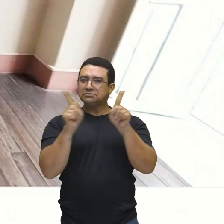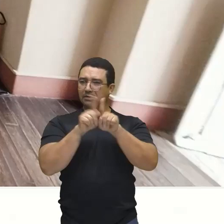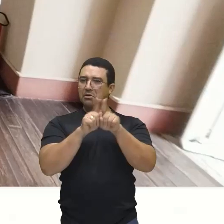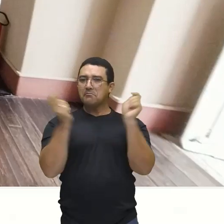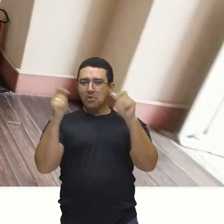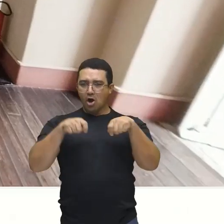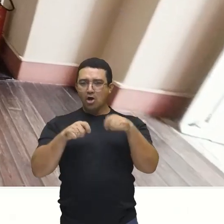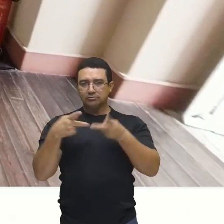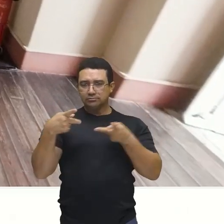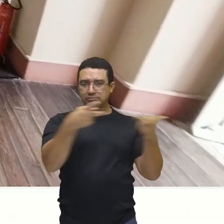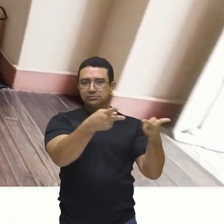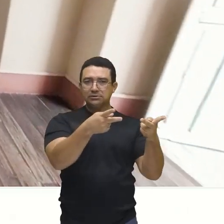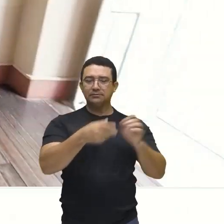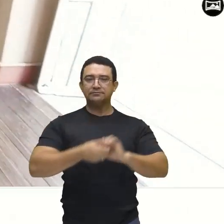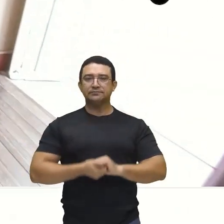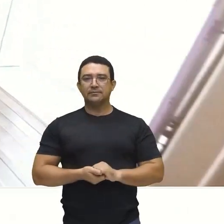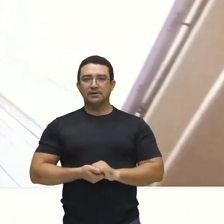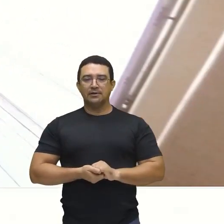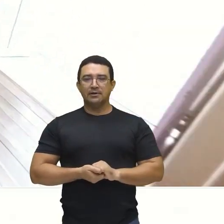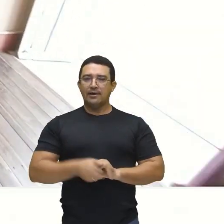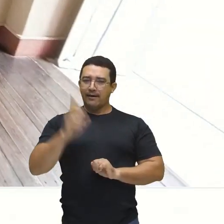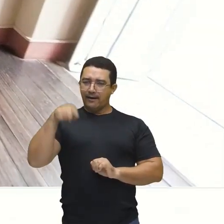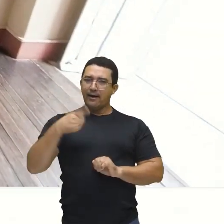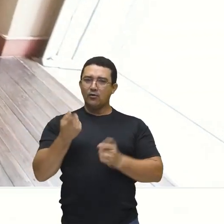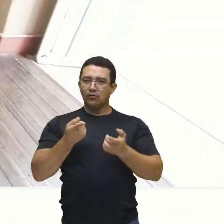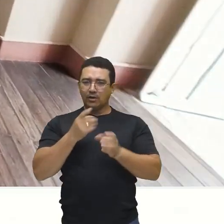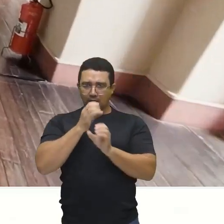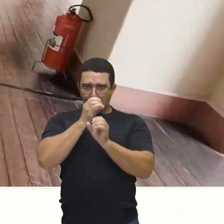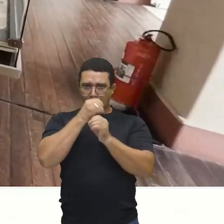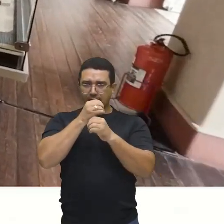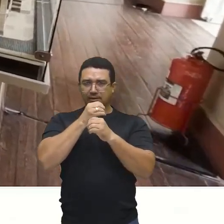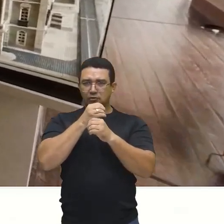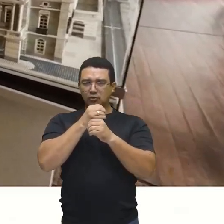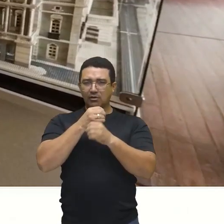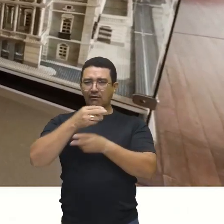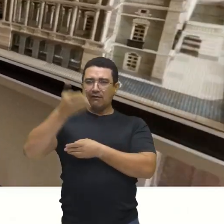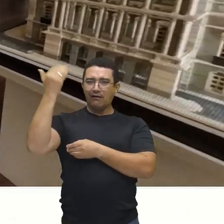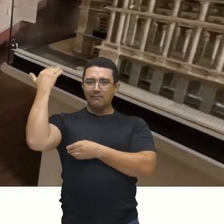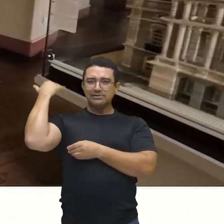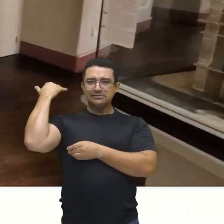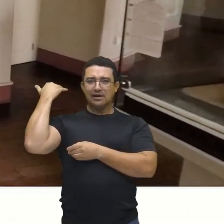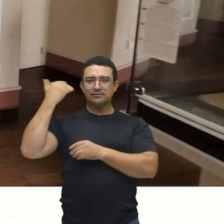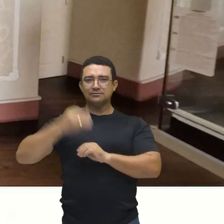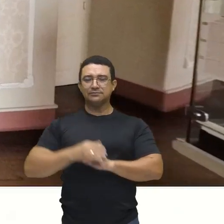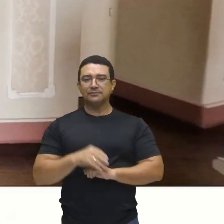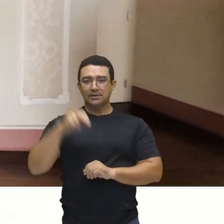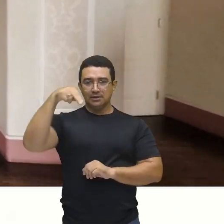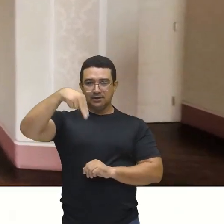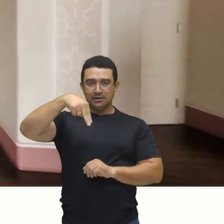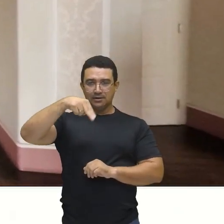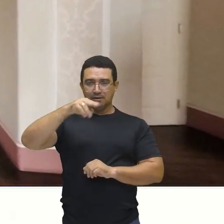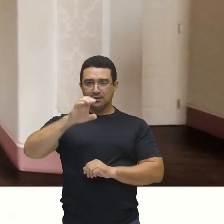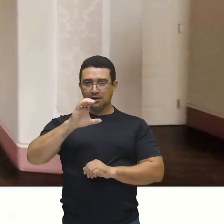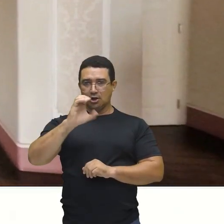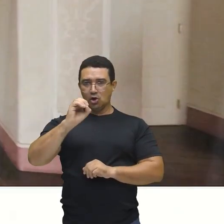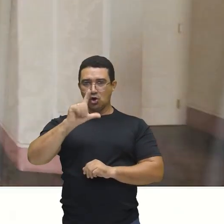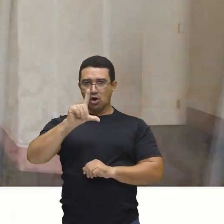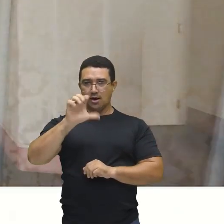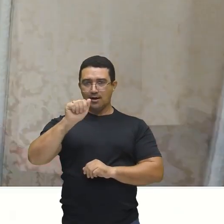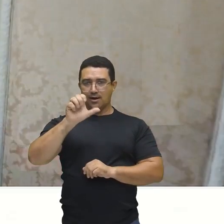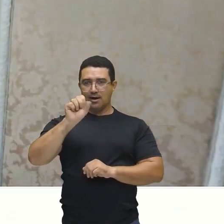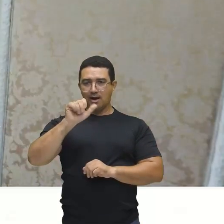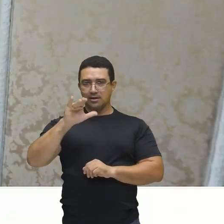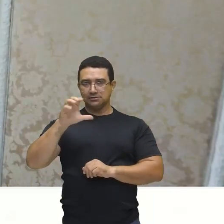Uma arquitetura neoclássica, certo? Vamos lá. Então, adoro. Vamos